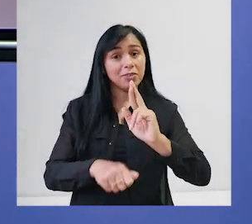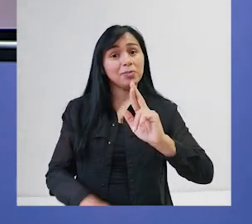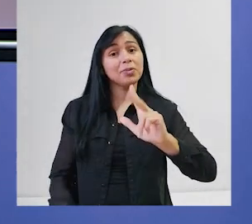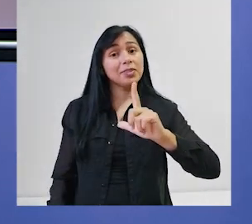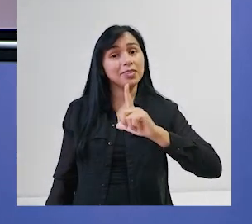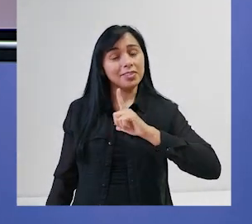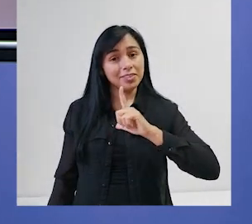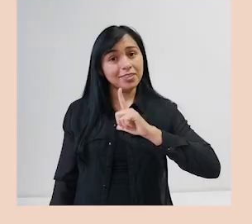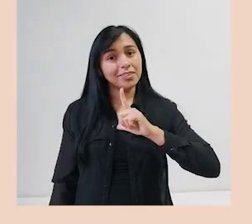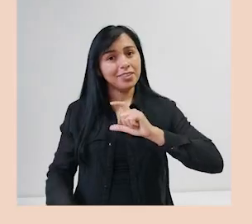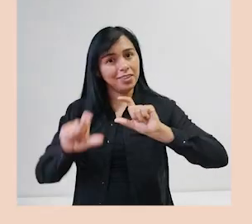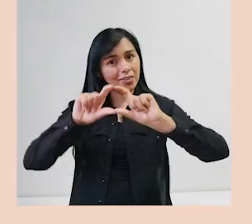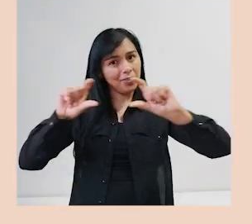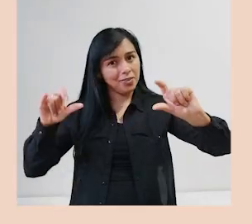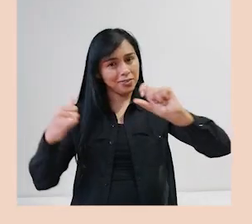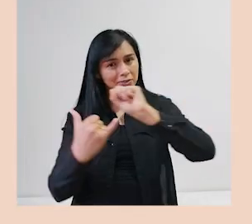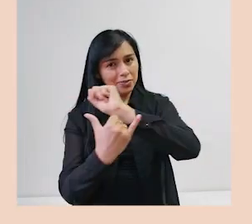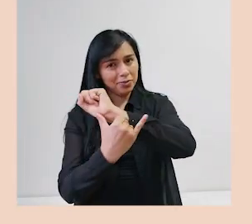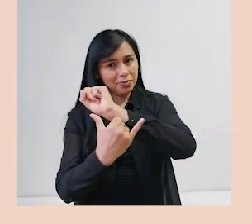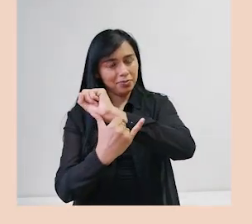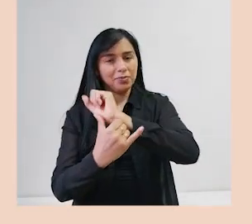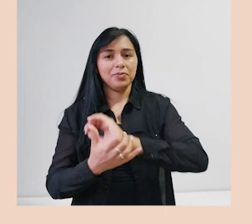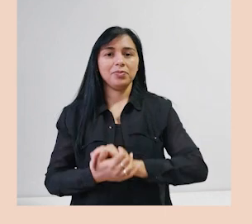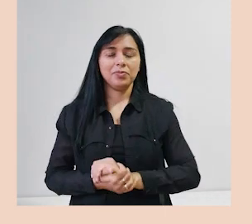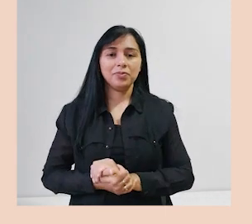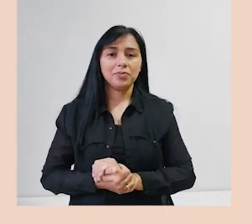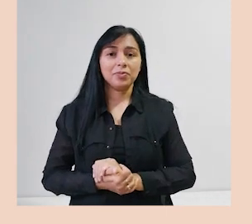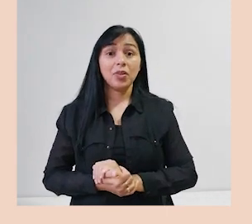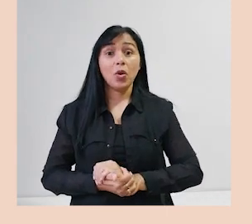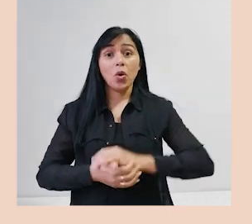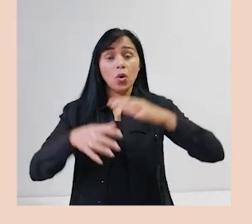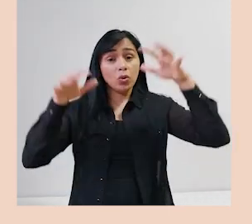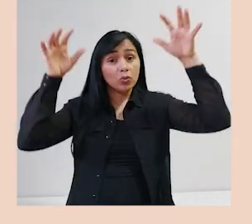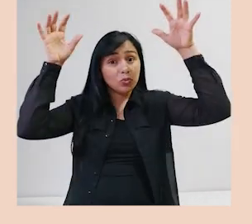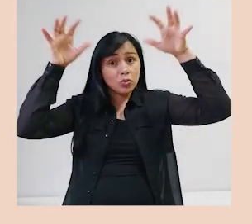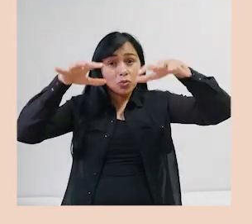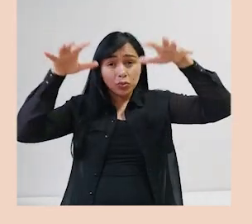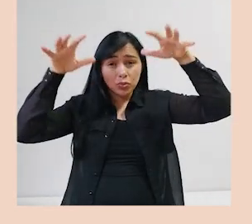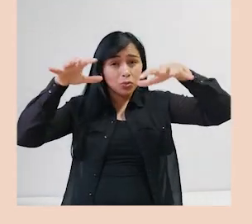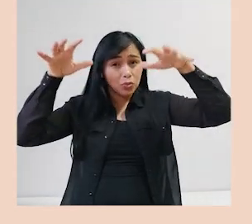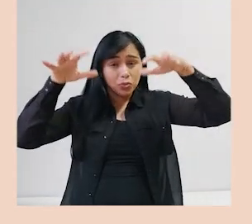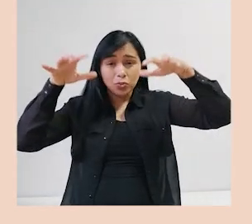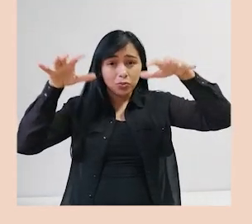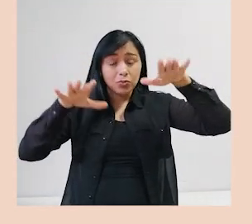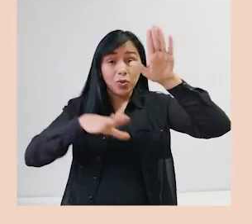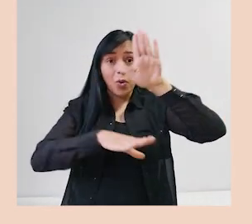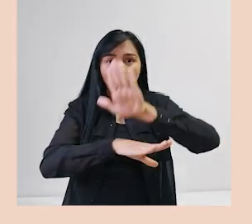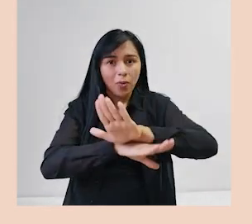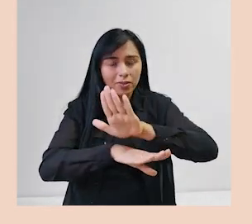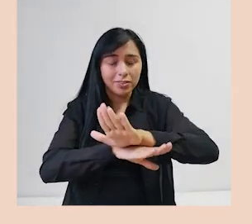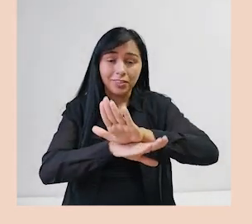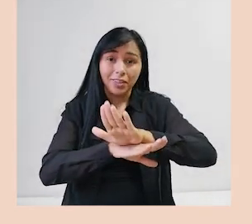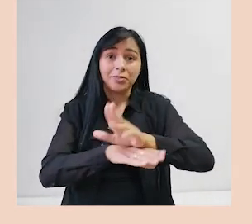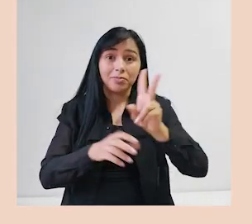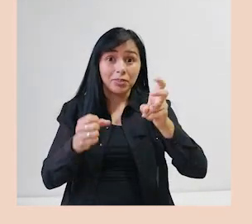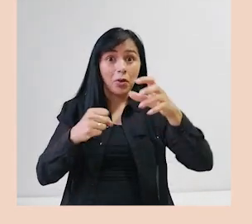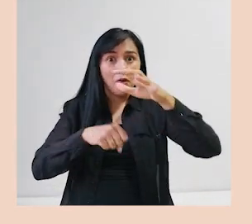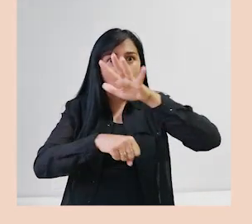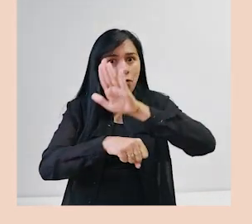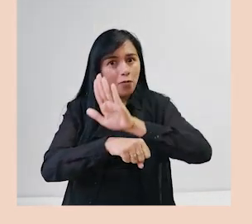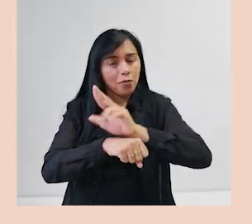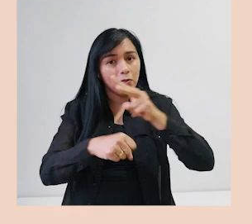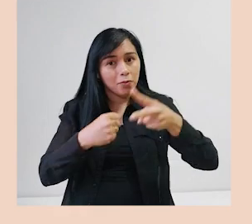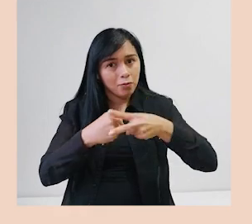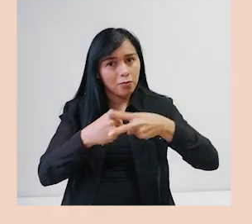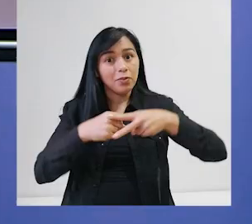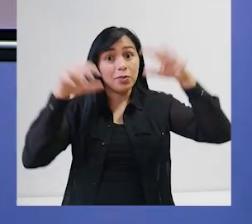sem sujeito choveu a tarde toda verbo chover indicando fenômeno da natureza Então temos uma